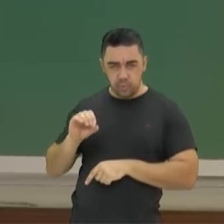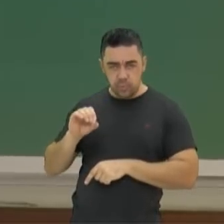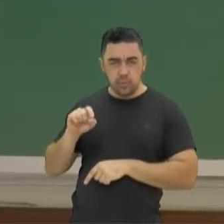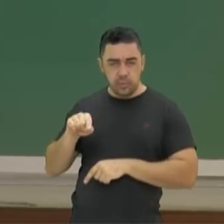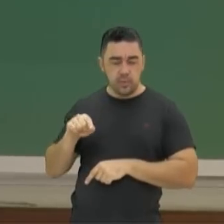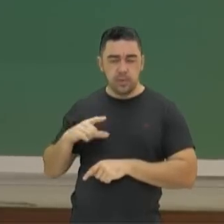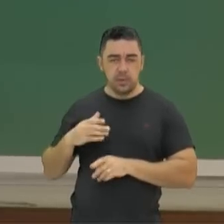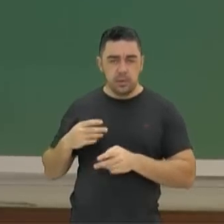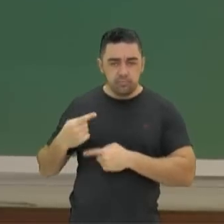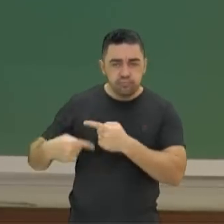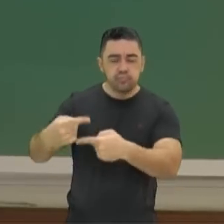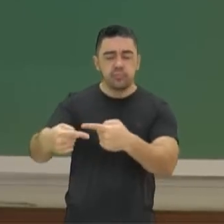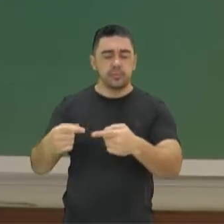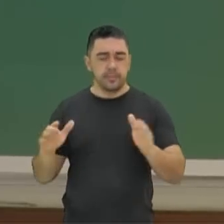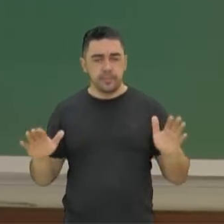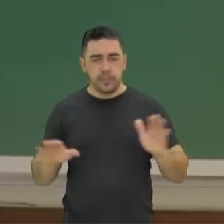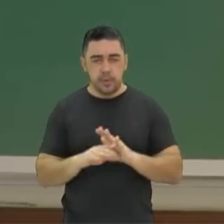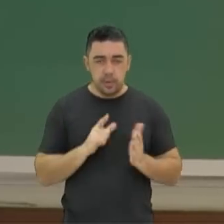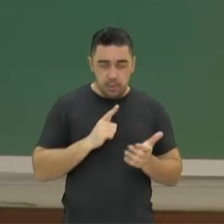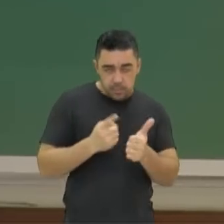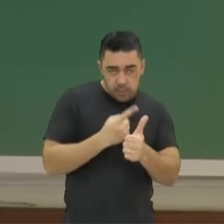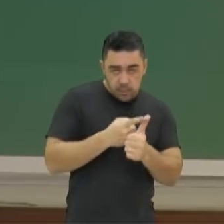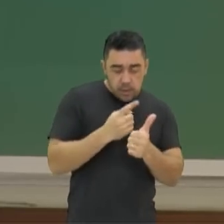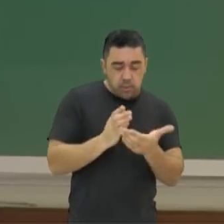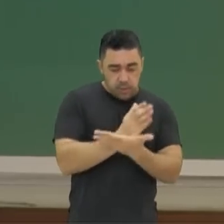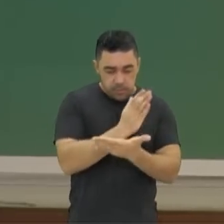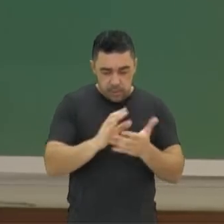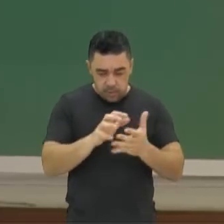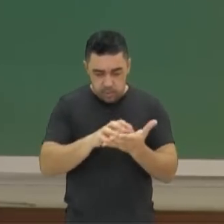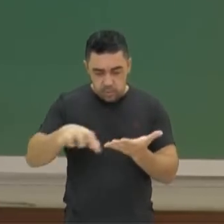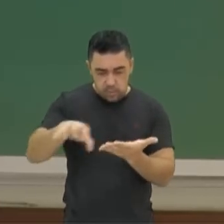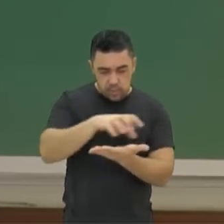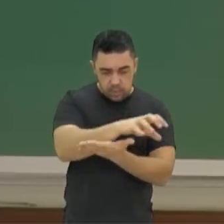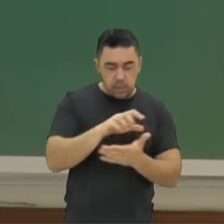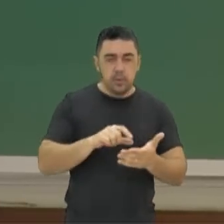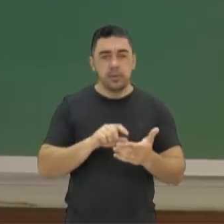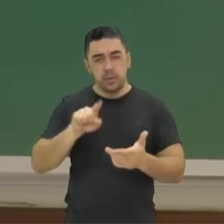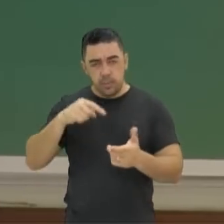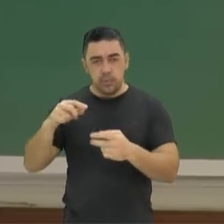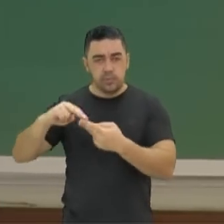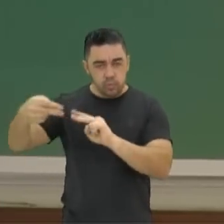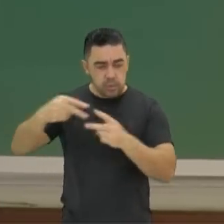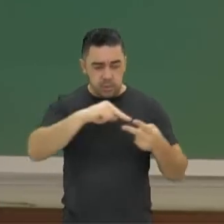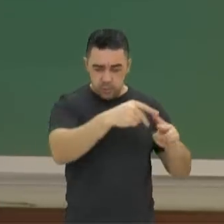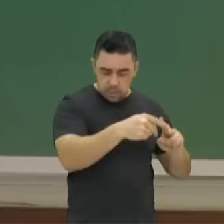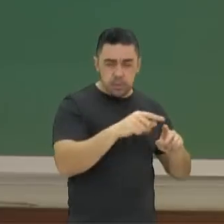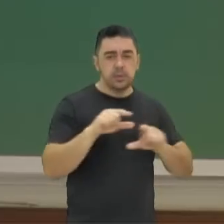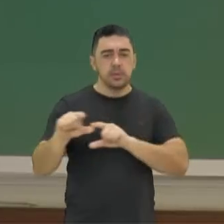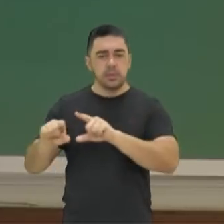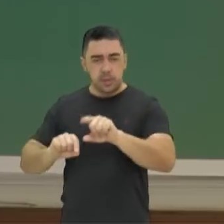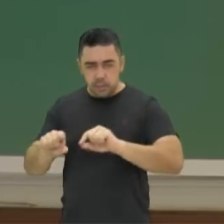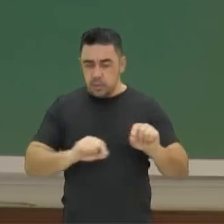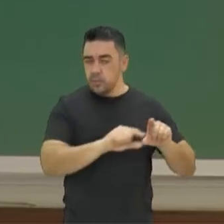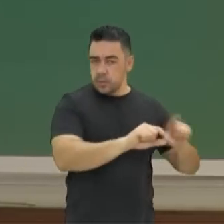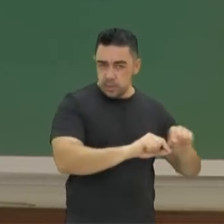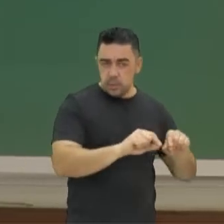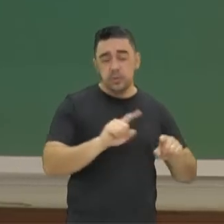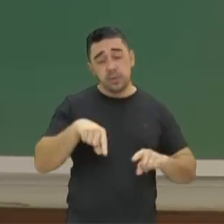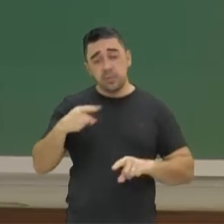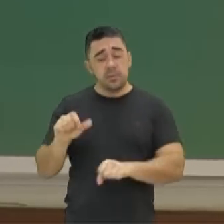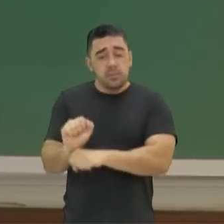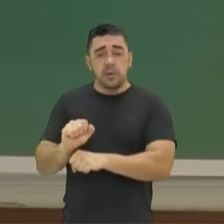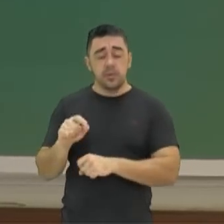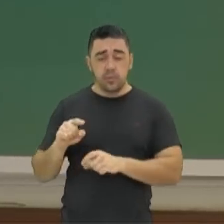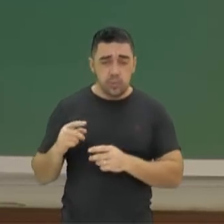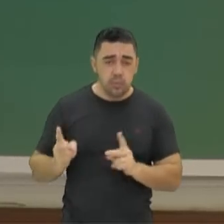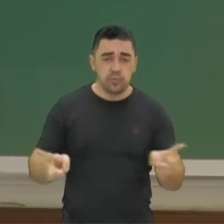barreira geográfica, depois ocorreu mutação, seleção natural e, por último, um isolamento reprodutivo, certo? Então,